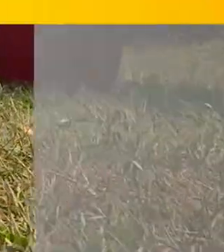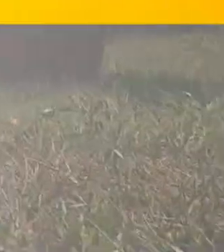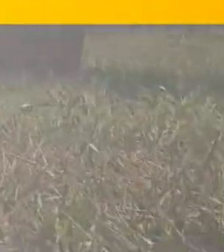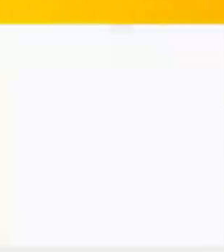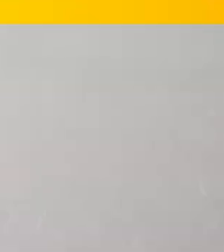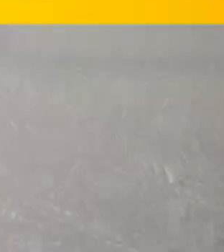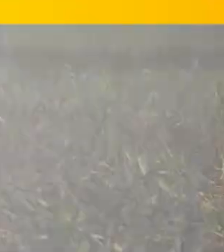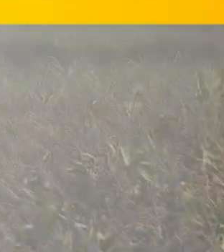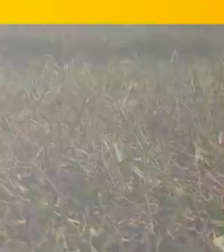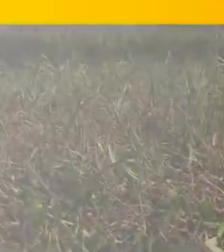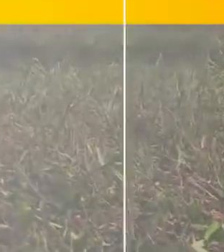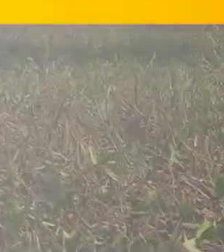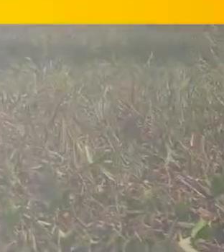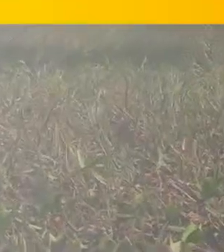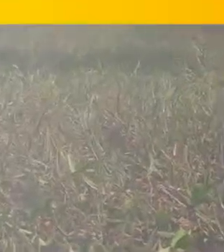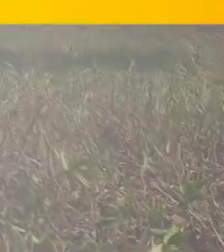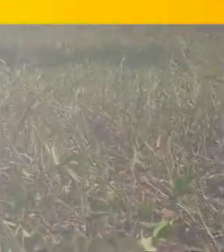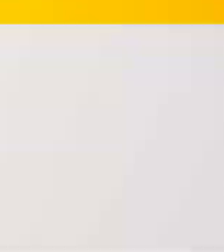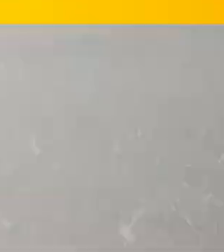e